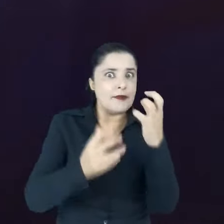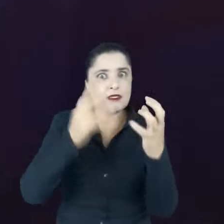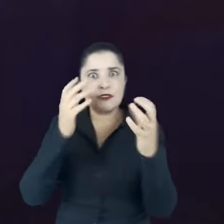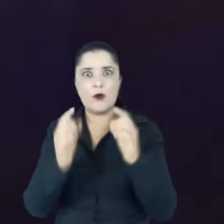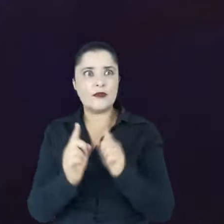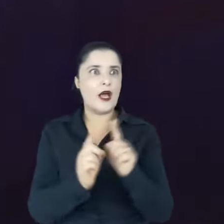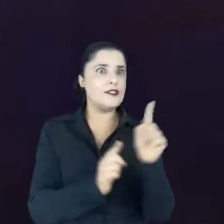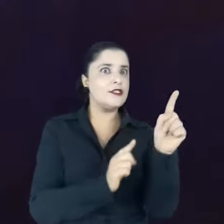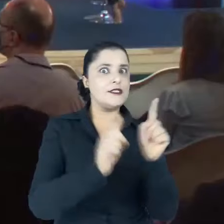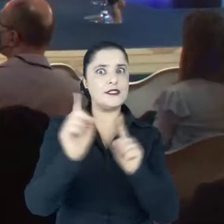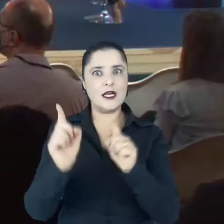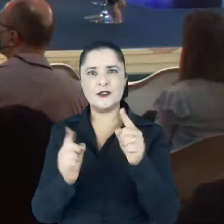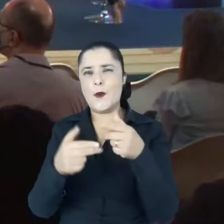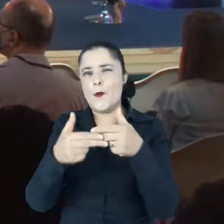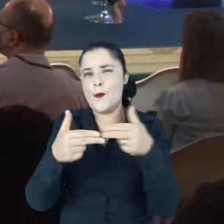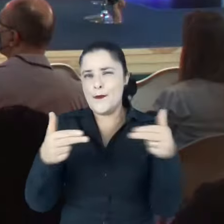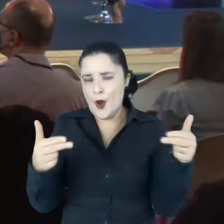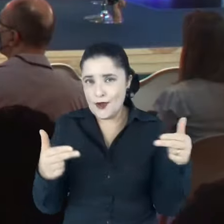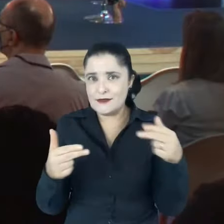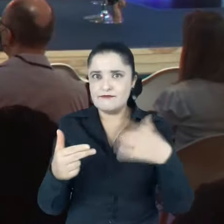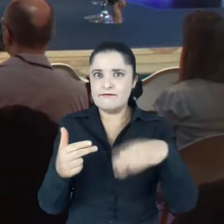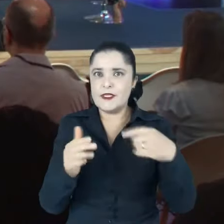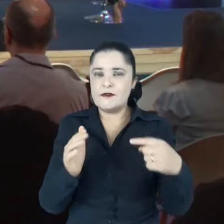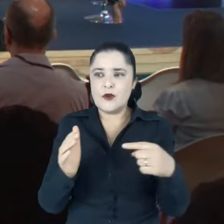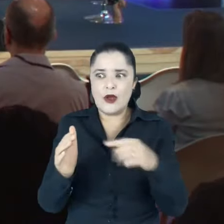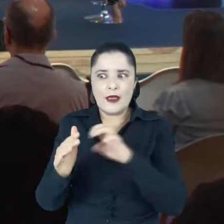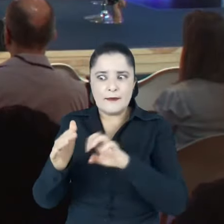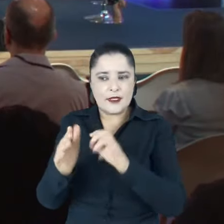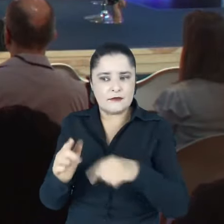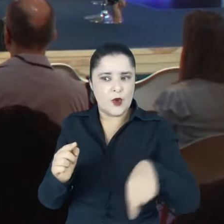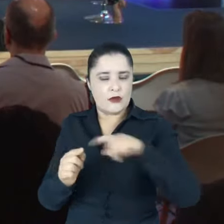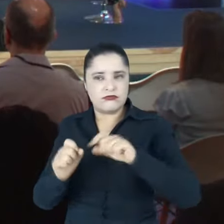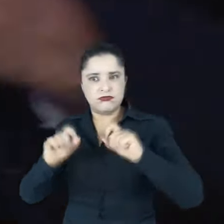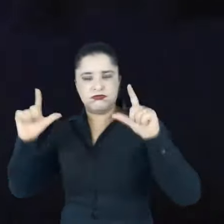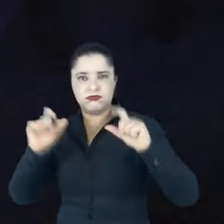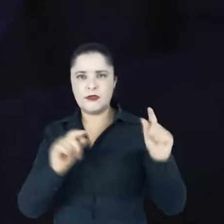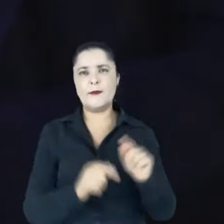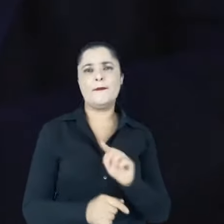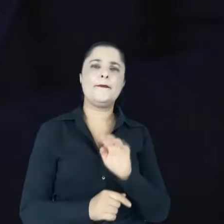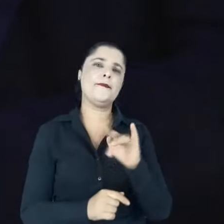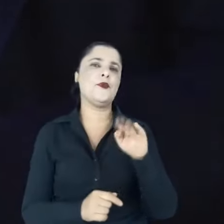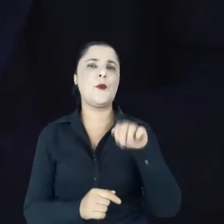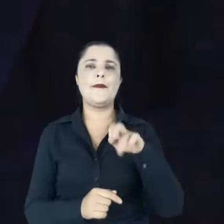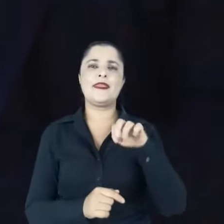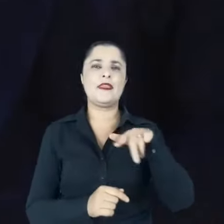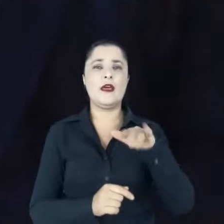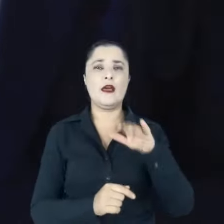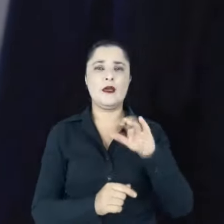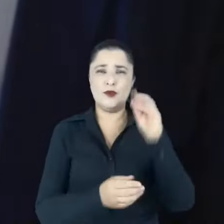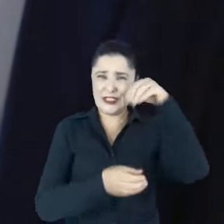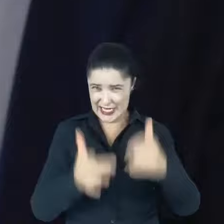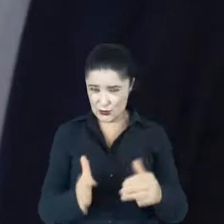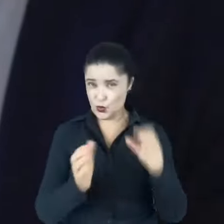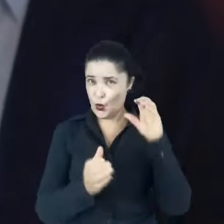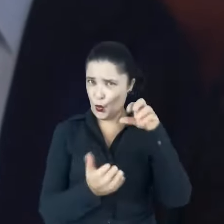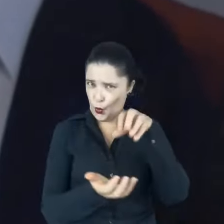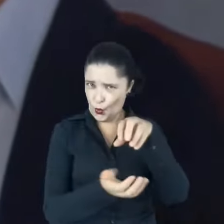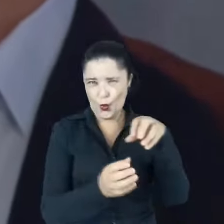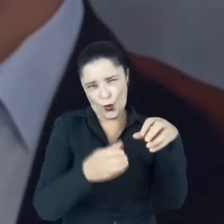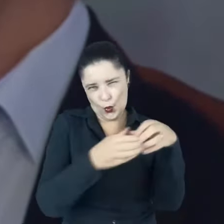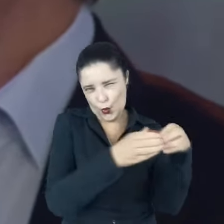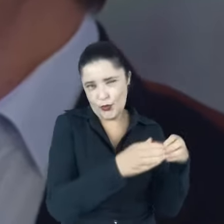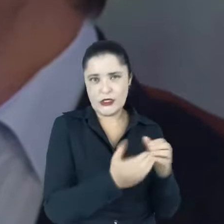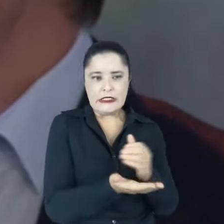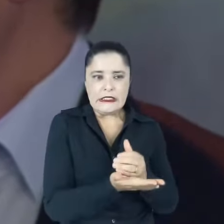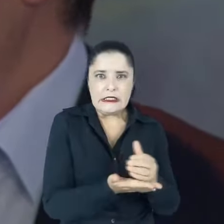que toca as nossas empresas aqui. O biometano, a gente falou, dentro do grupo a gente também tem várias iniciativas e a Comgás